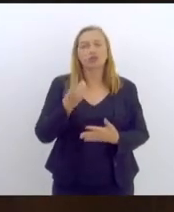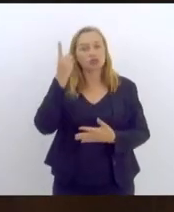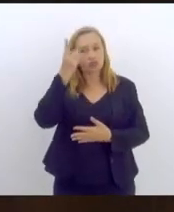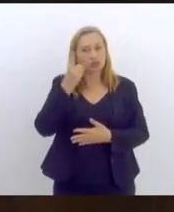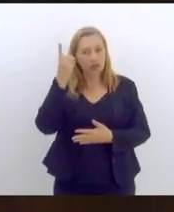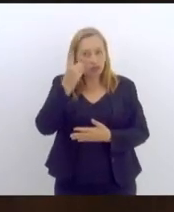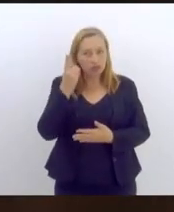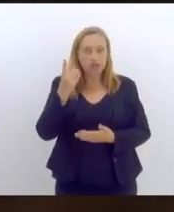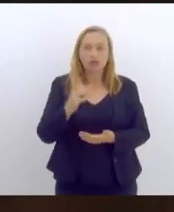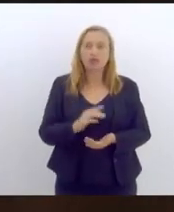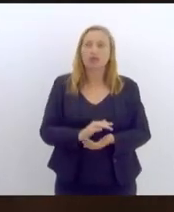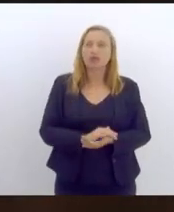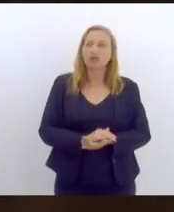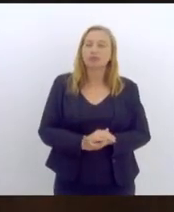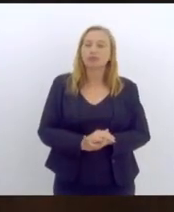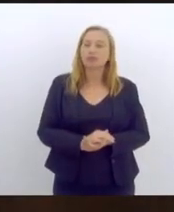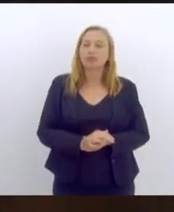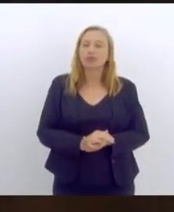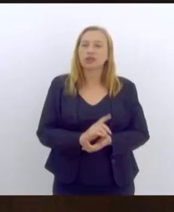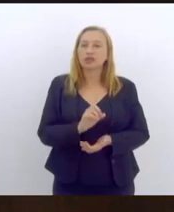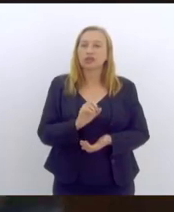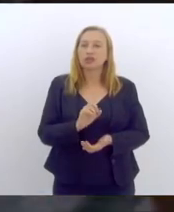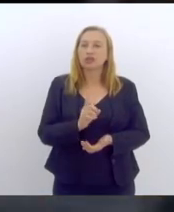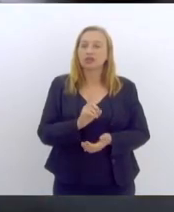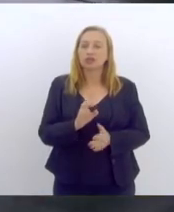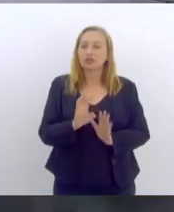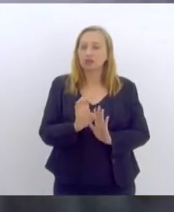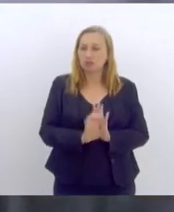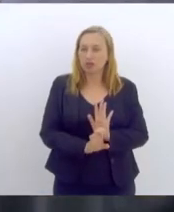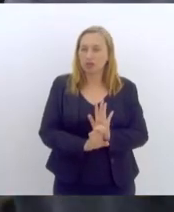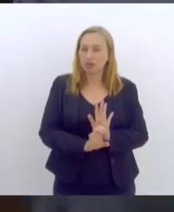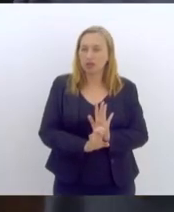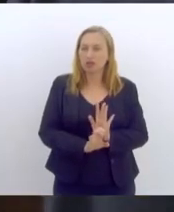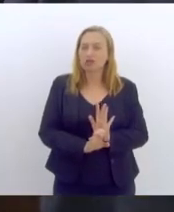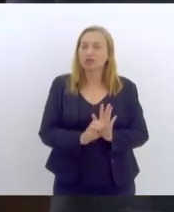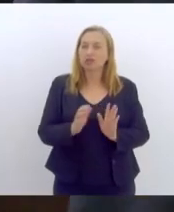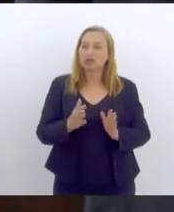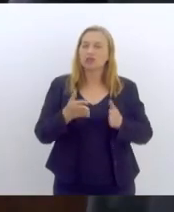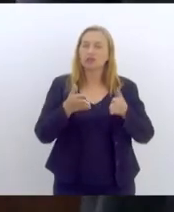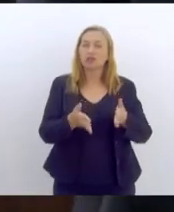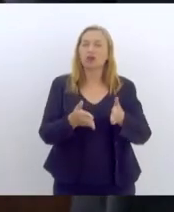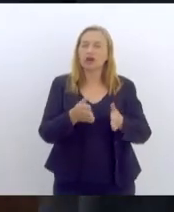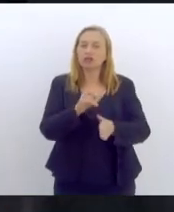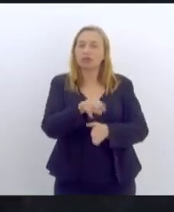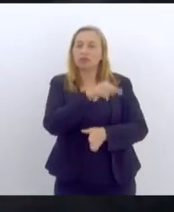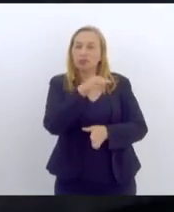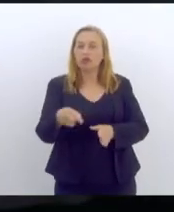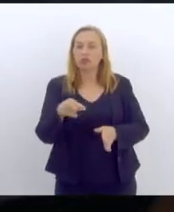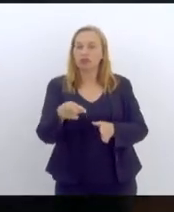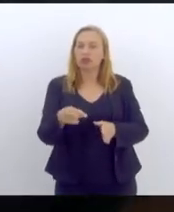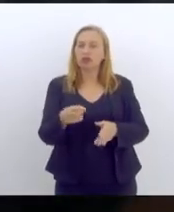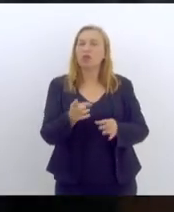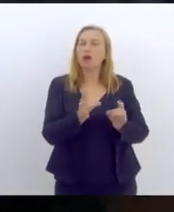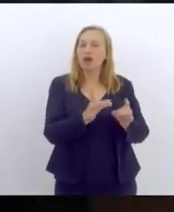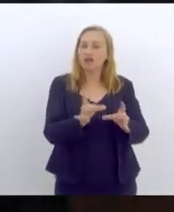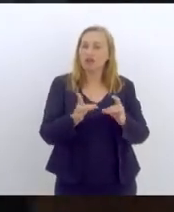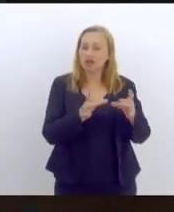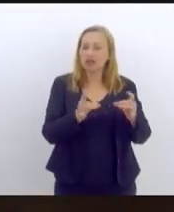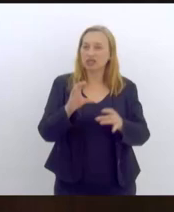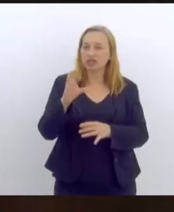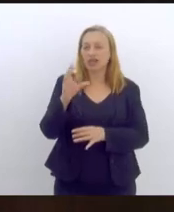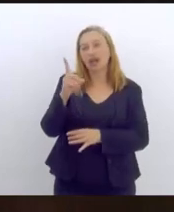estaduais, nossos deputados, que não emende, que seja exclusivamente proibindo a comercialização de